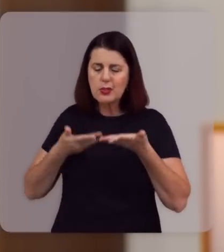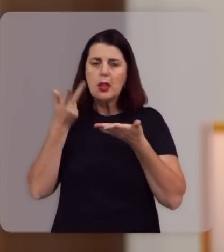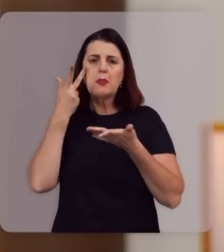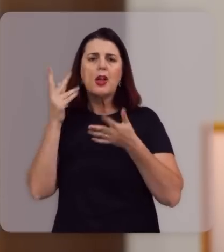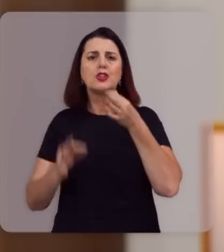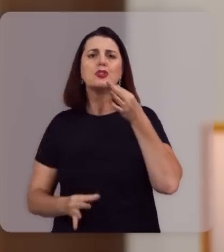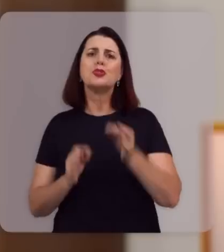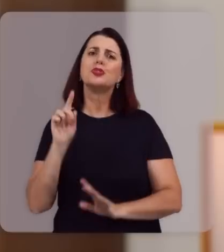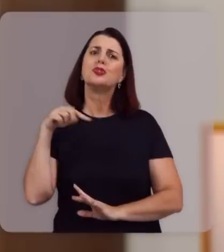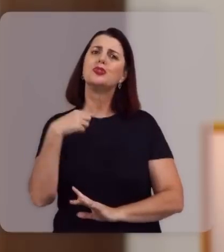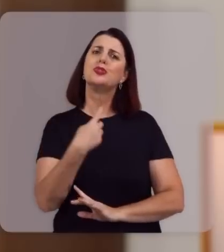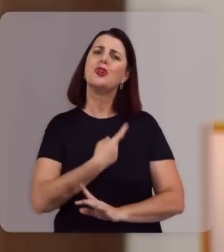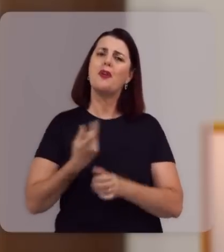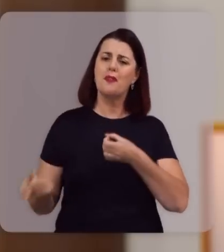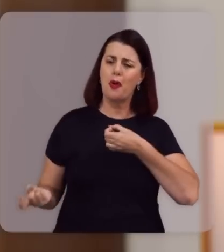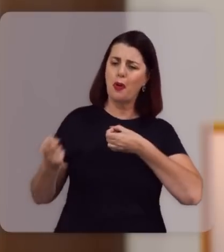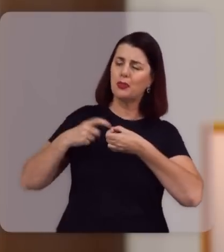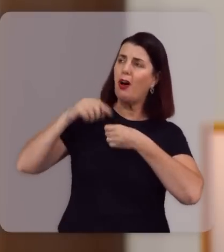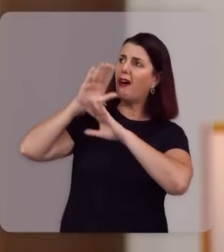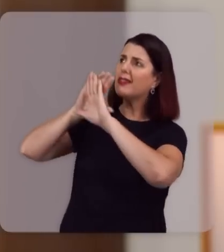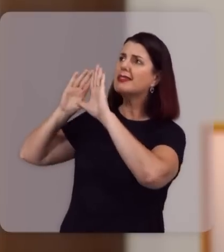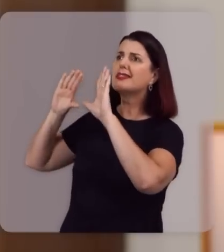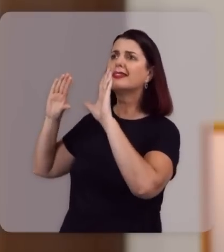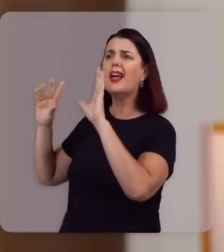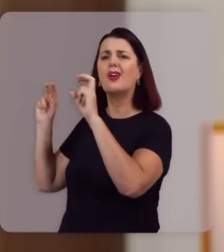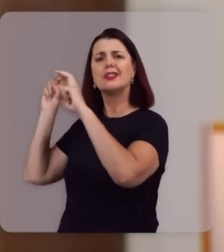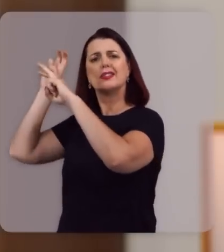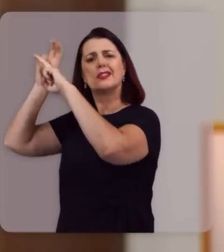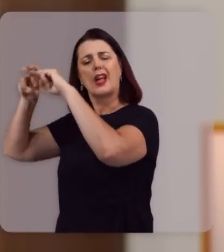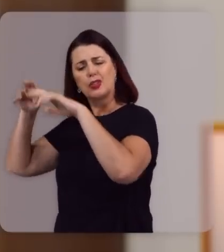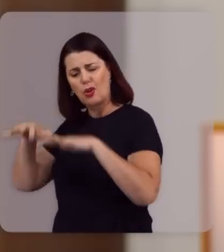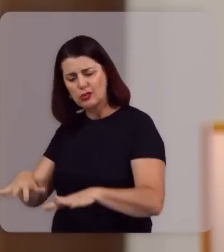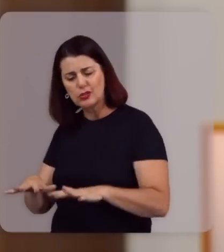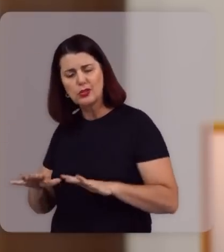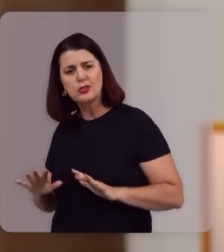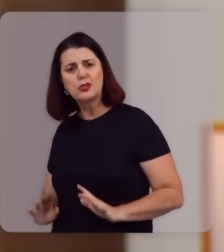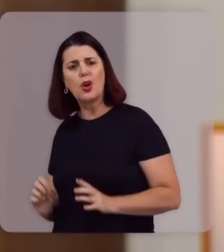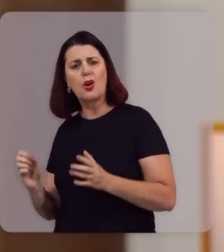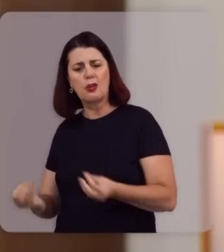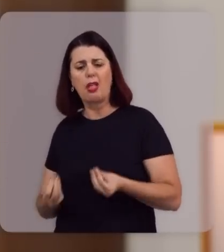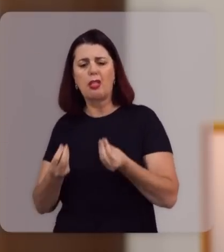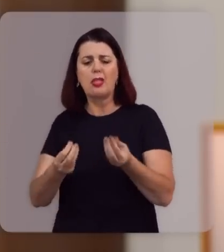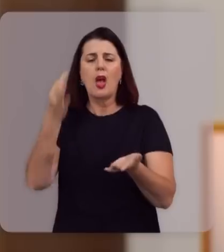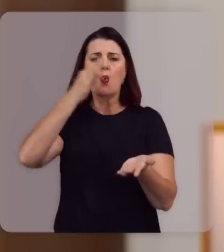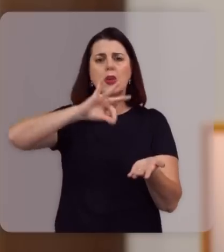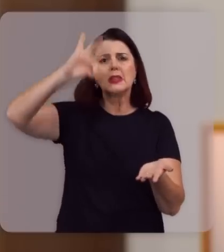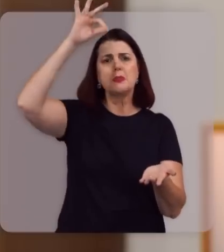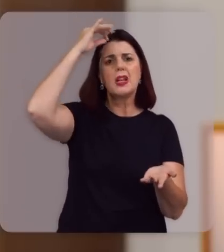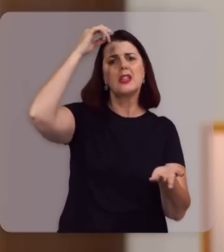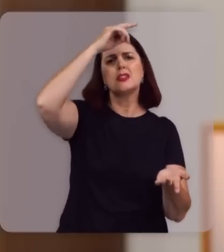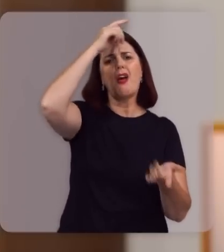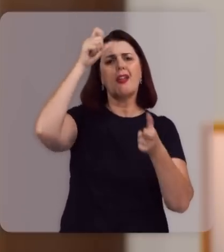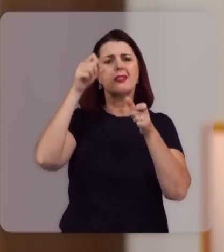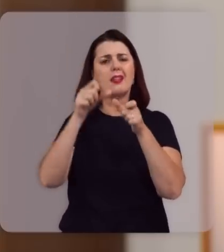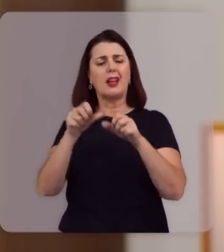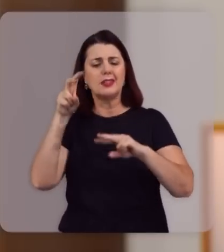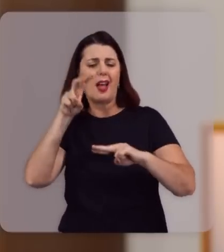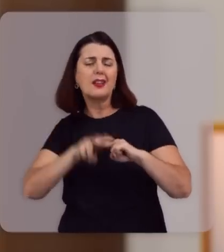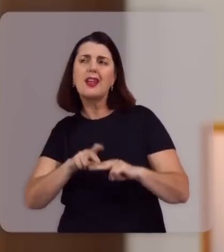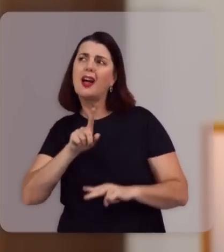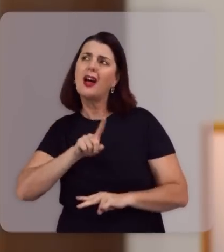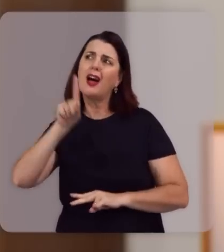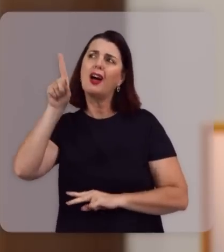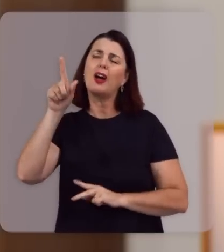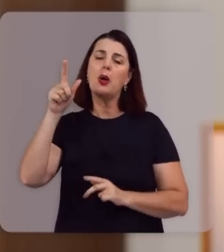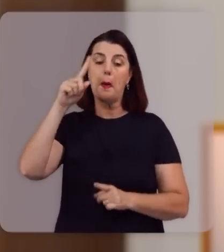nossa justificação, ele voltou para o céu, ele assentou-se no trono, ele derramou o Espírito Santo, ele está assentado no trono